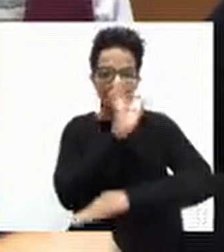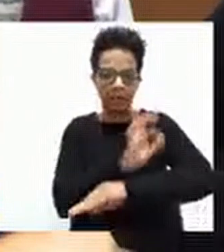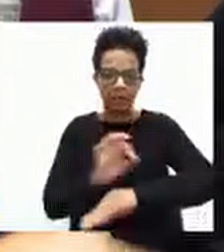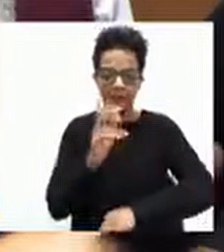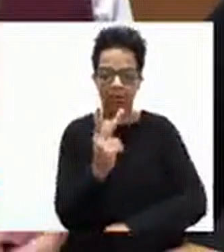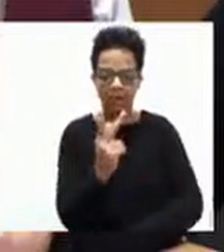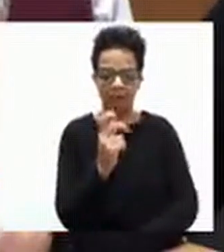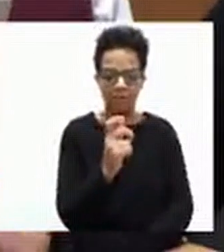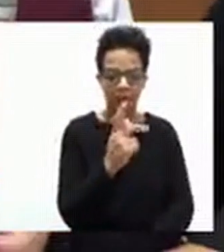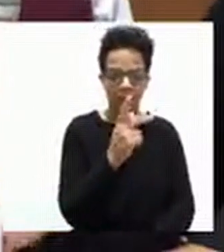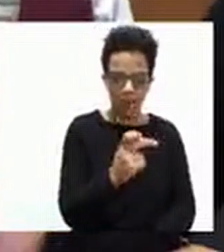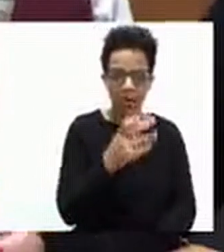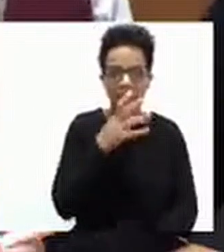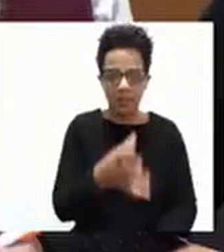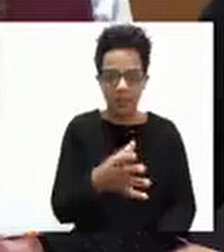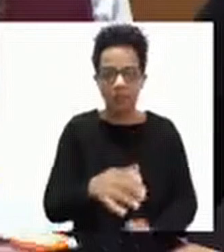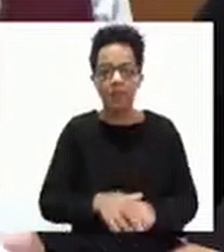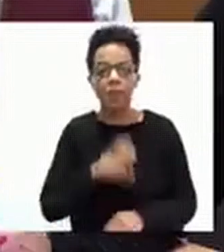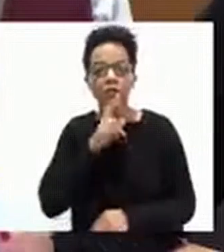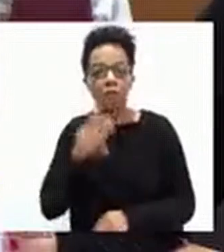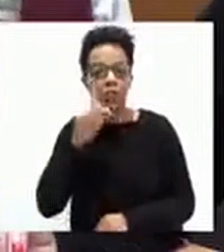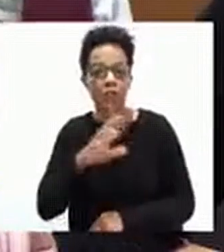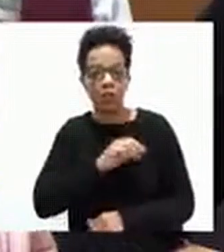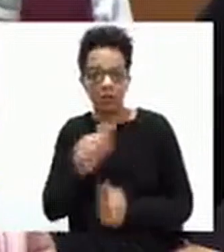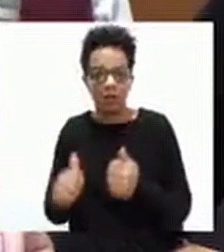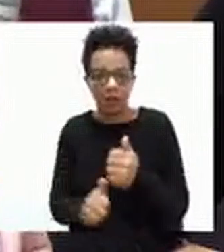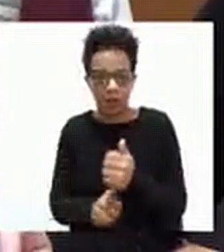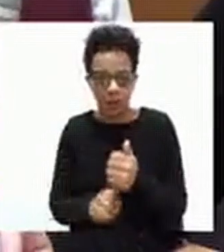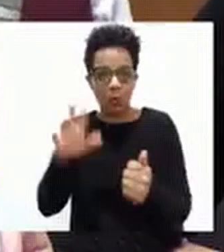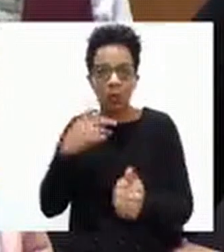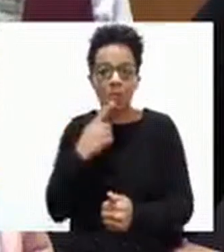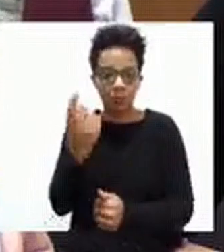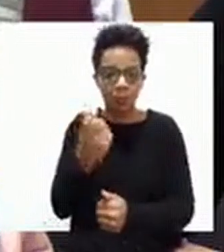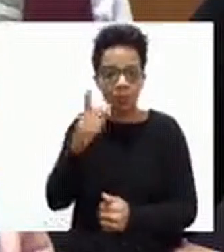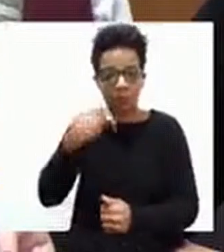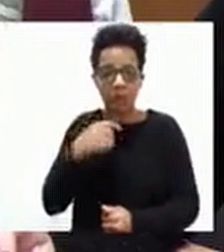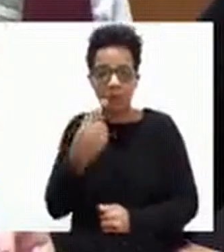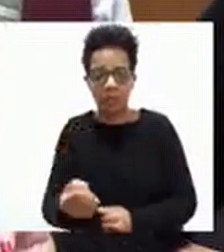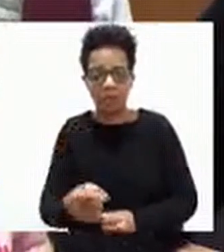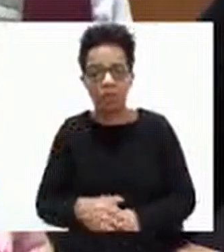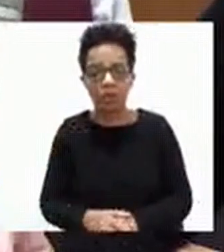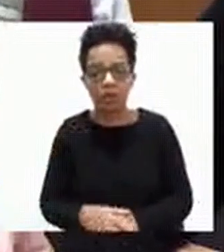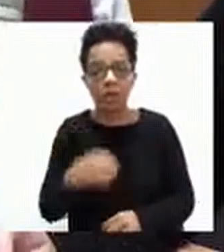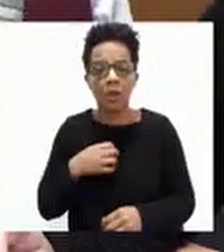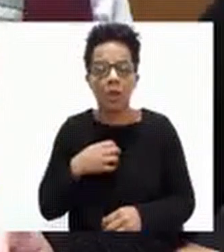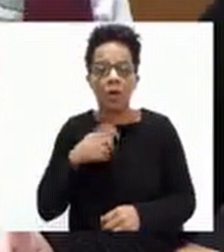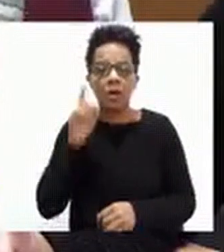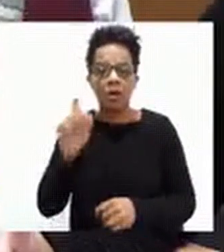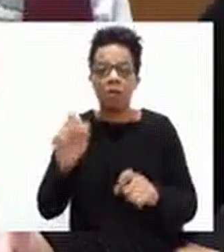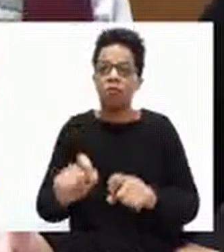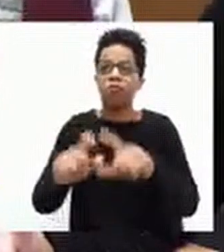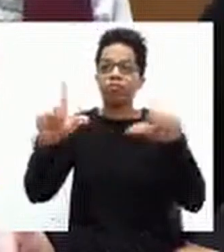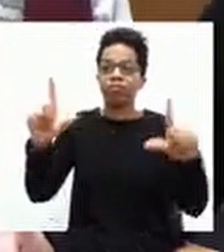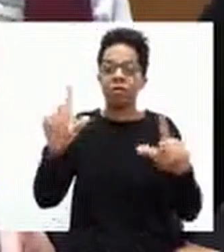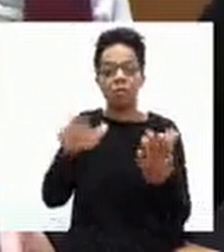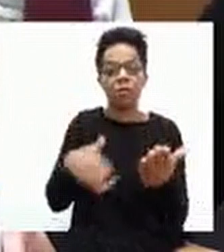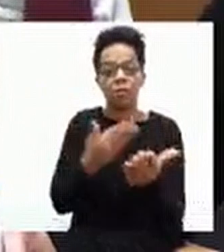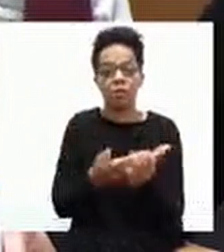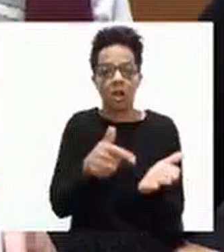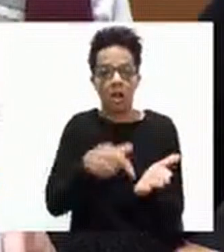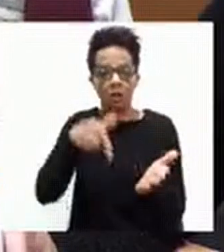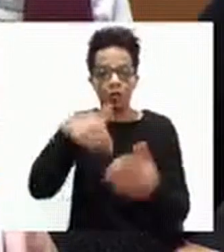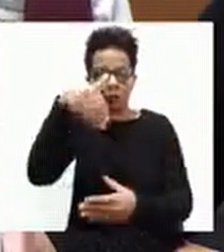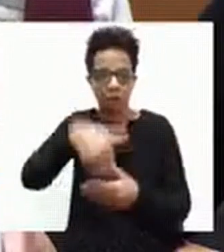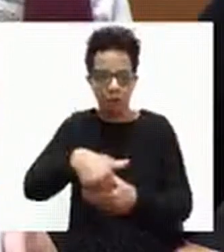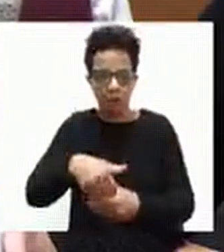diz, em resposta à senhora vereadora quando questiona, também diz, eu não abri o link que está nessa proposta e que estamos hoje a votar agora.